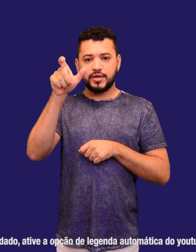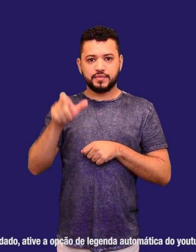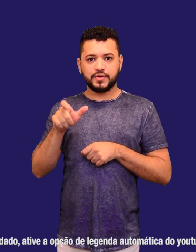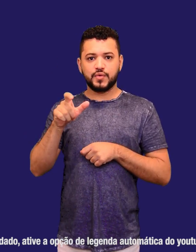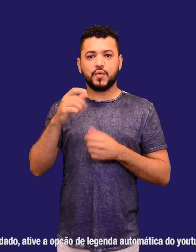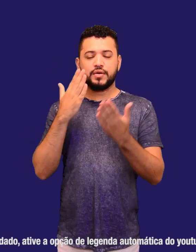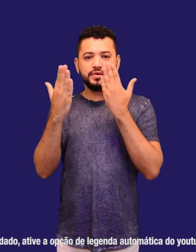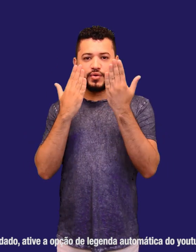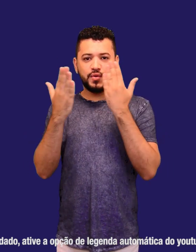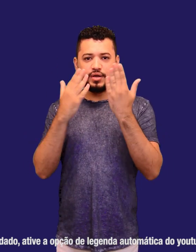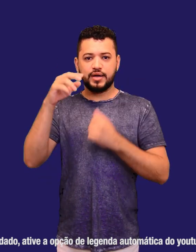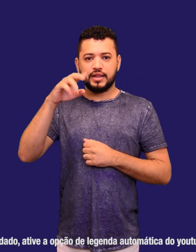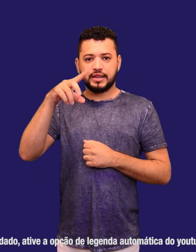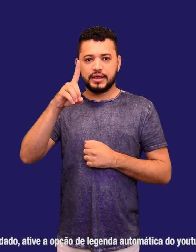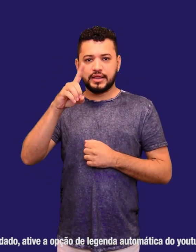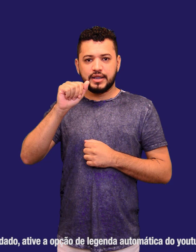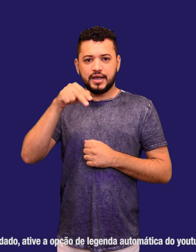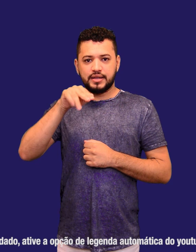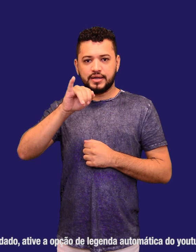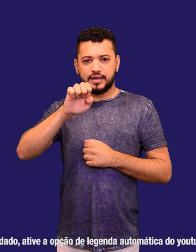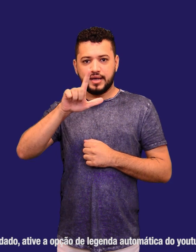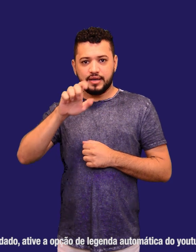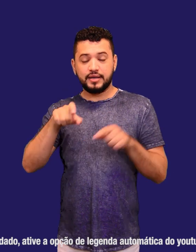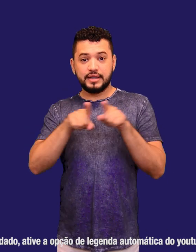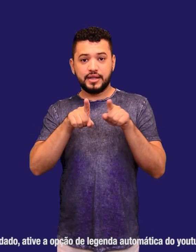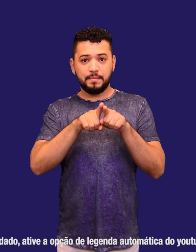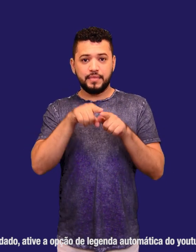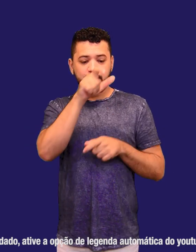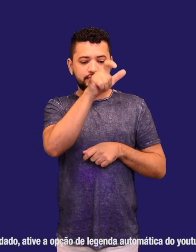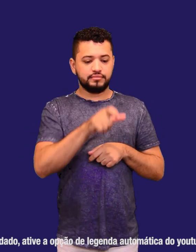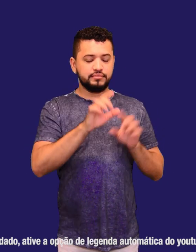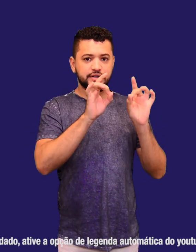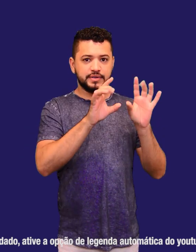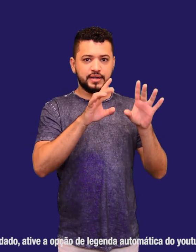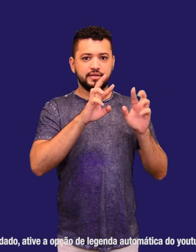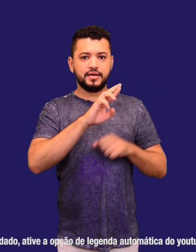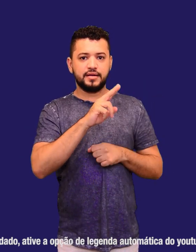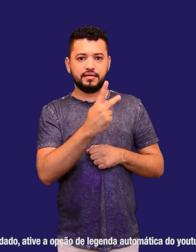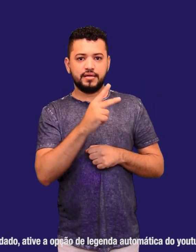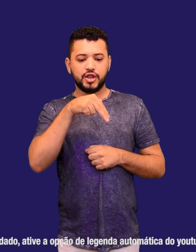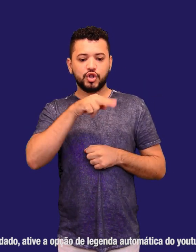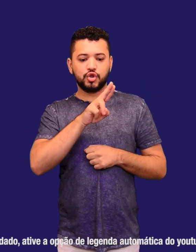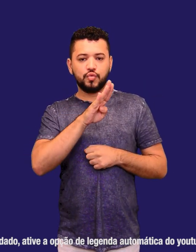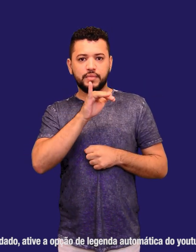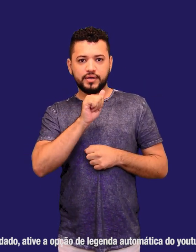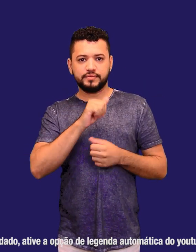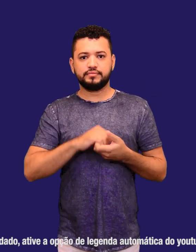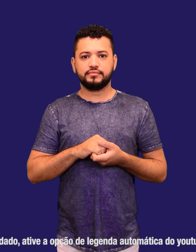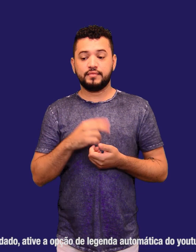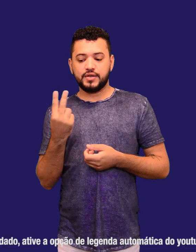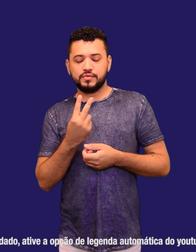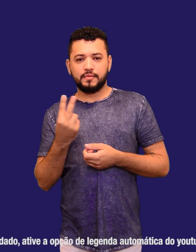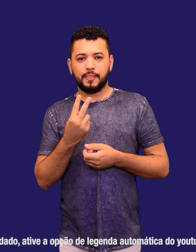de Carreiras do Senac, Daniele Aparecida de Assis, e com a especialista em recursos humanos, Núbia Gelmini.